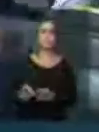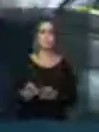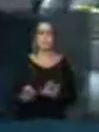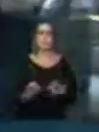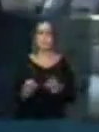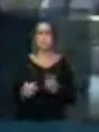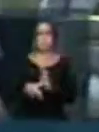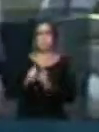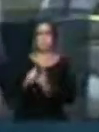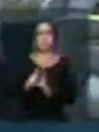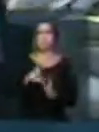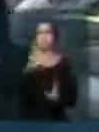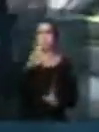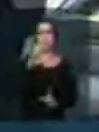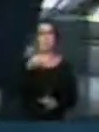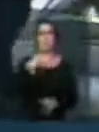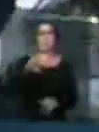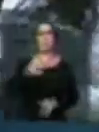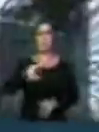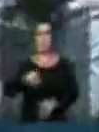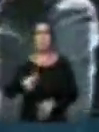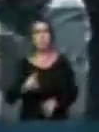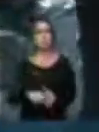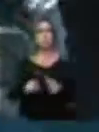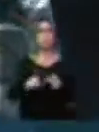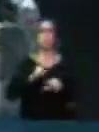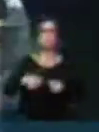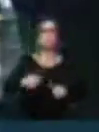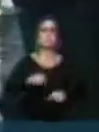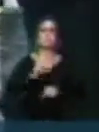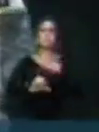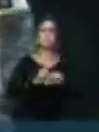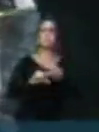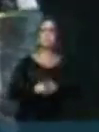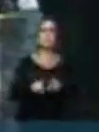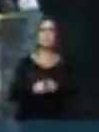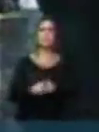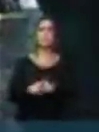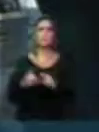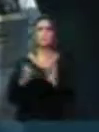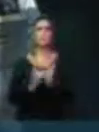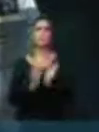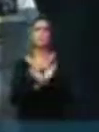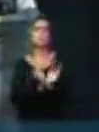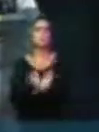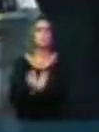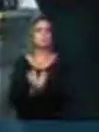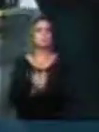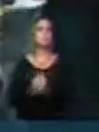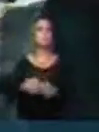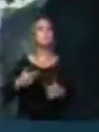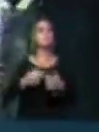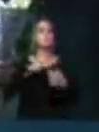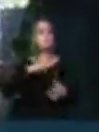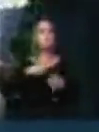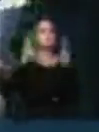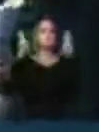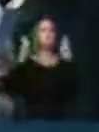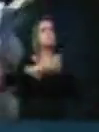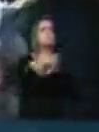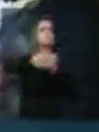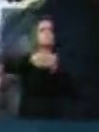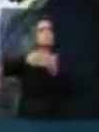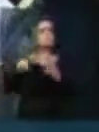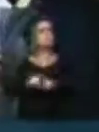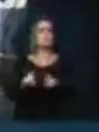do requerimento, ele tivesse a sua tramitação na comissão indeferido. Além desses argumentos, incluiu